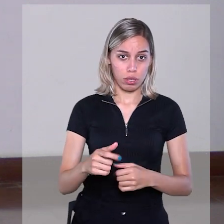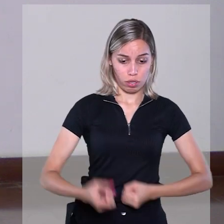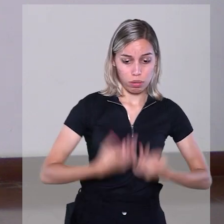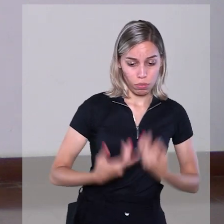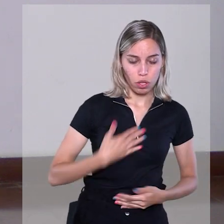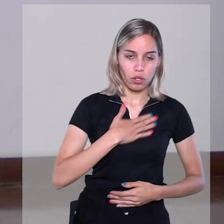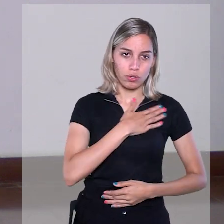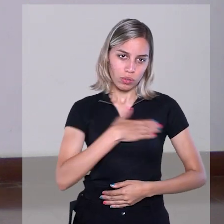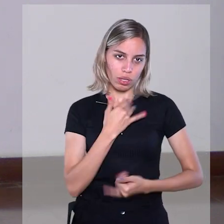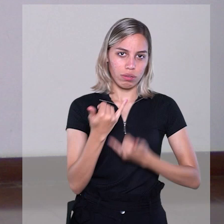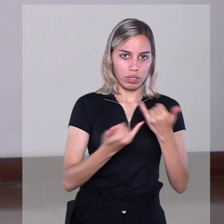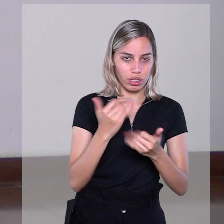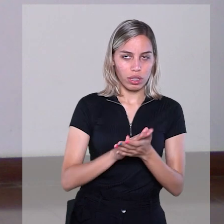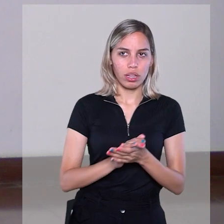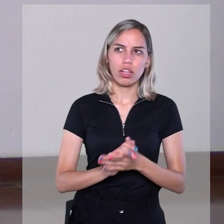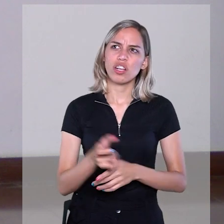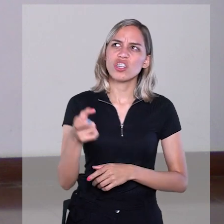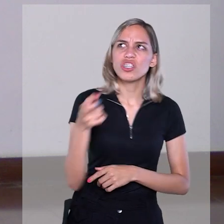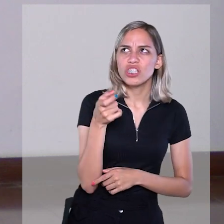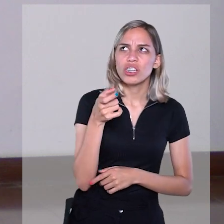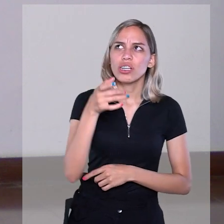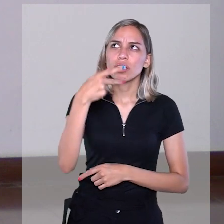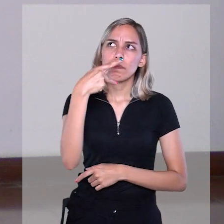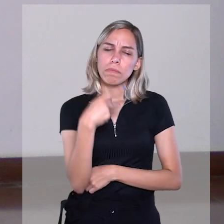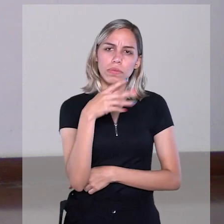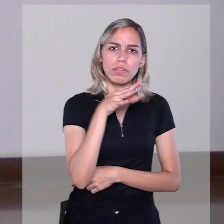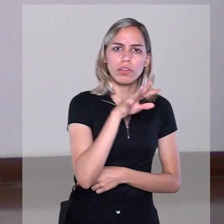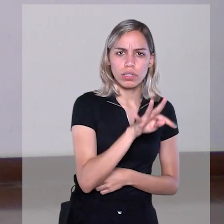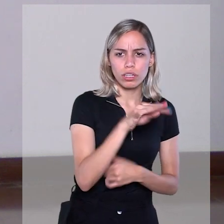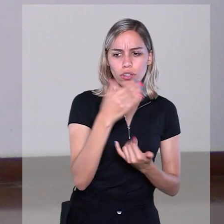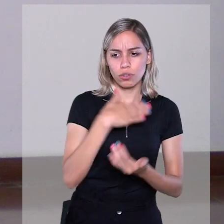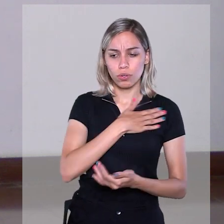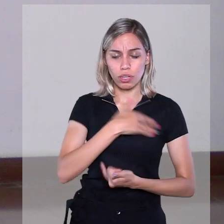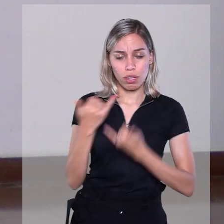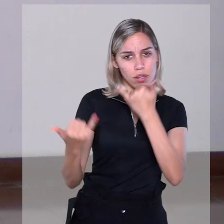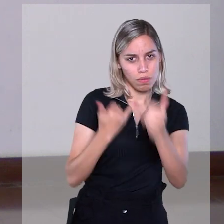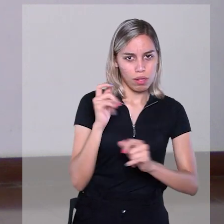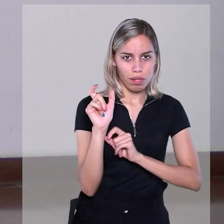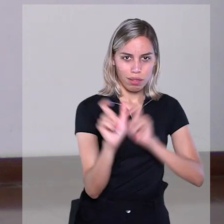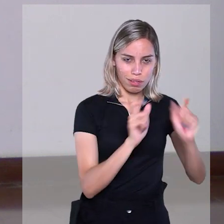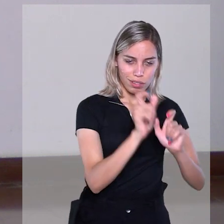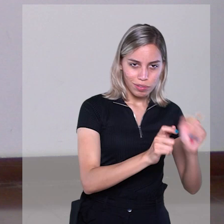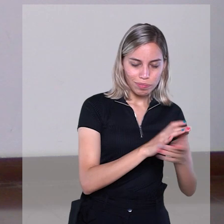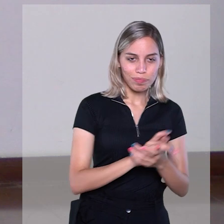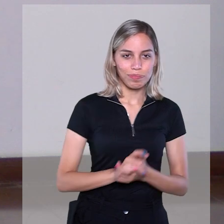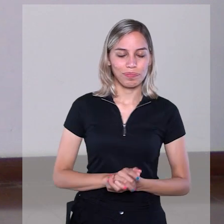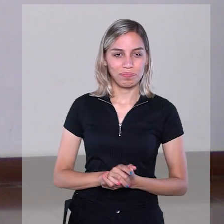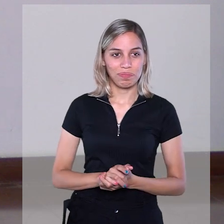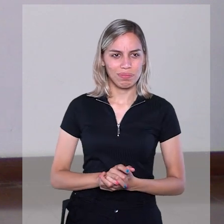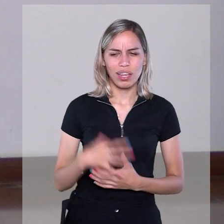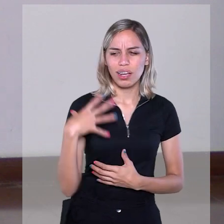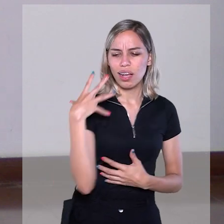e depois a criar as próprias gozosas paronomásias. É bonito ver o que se passa bem neste instante, visto assim